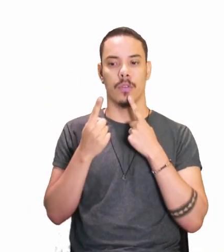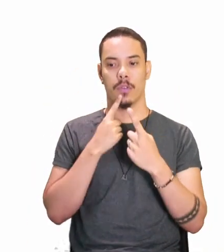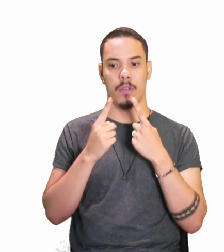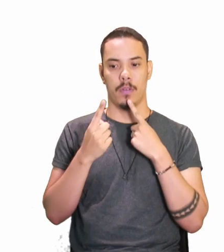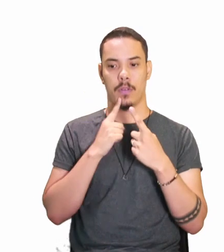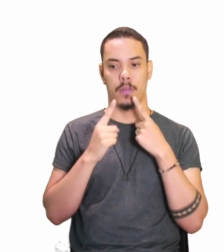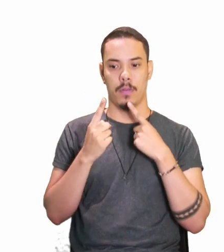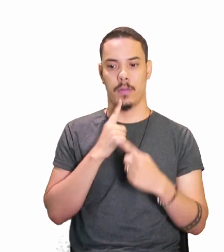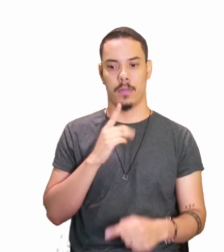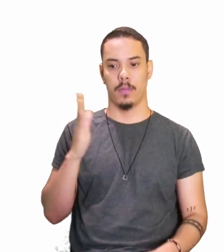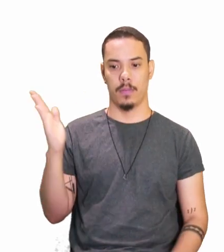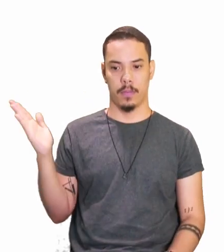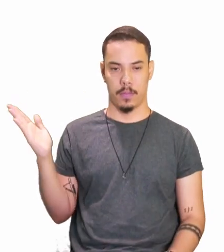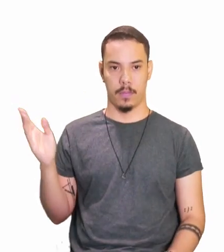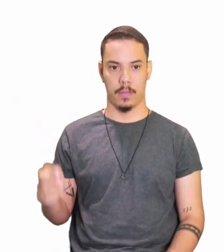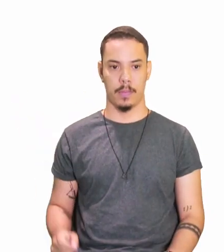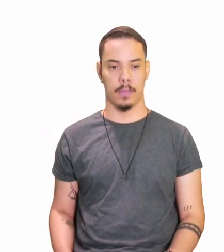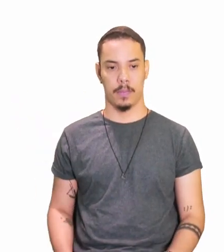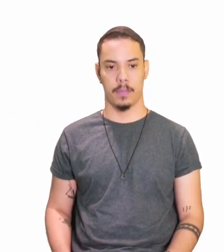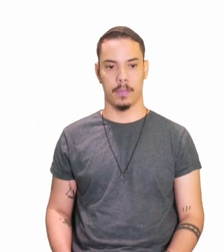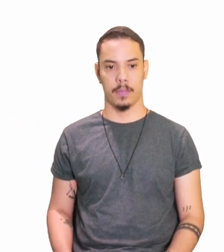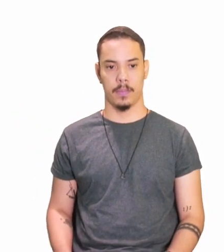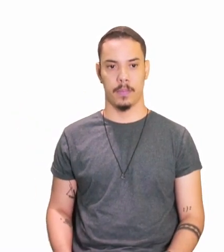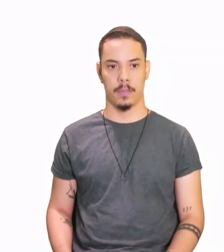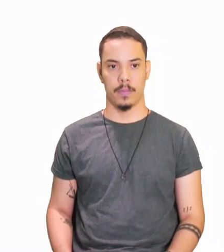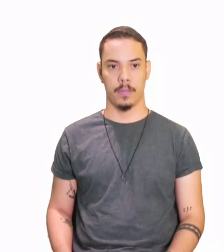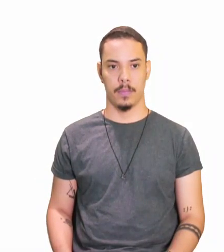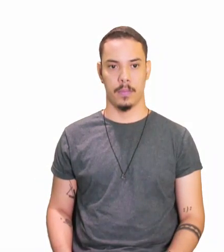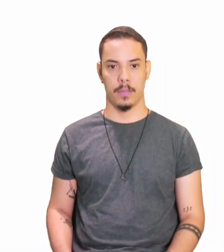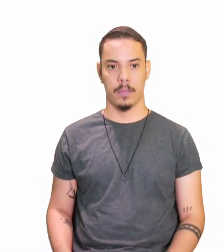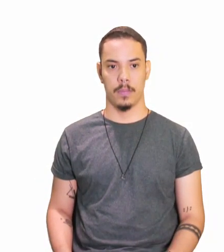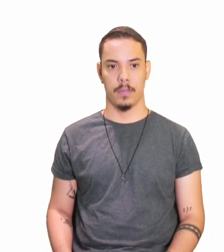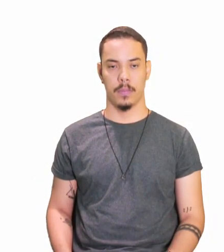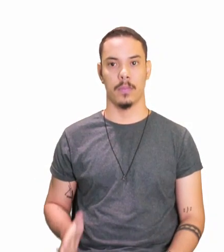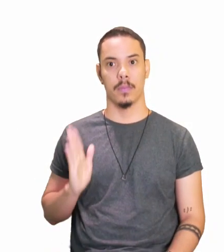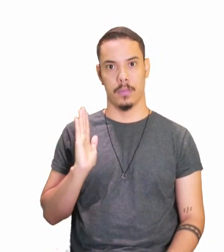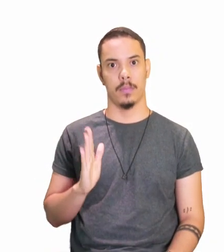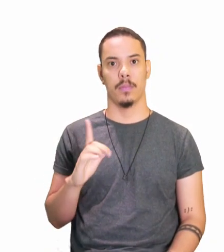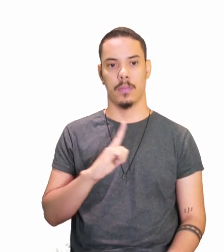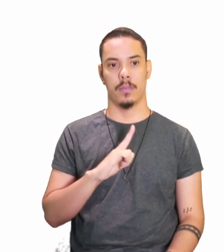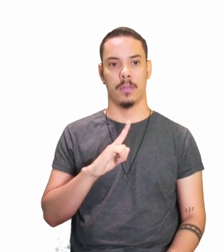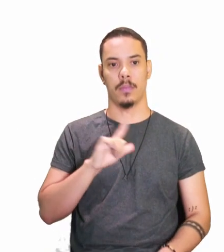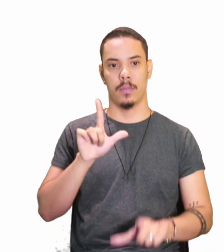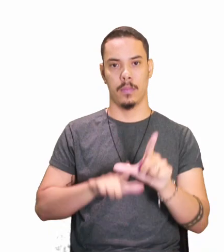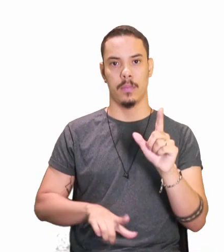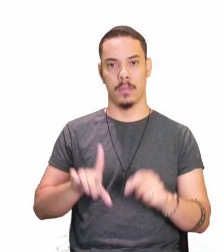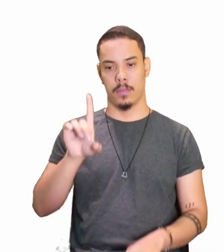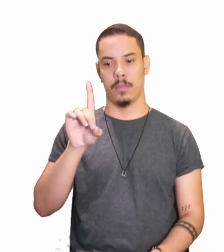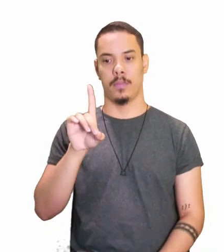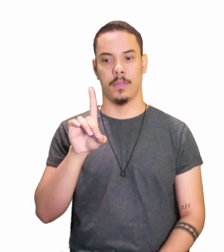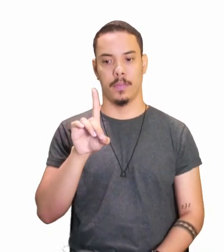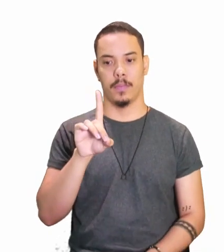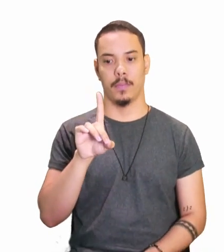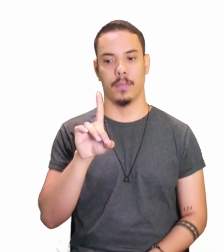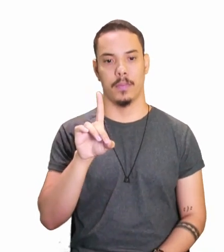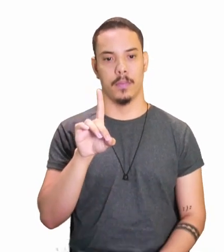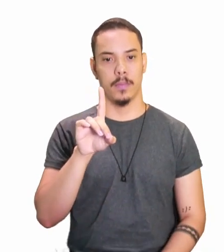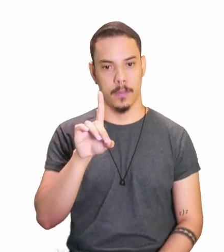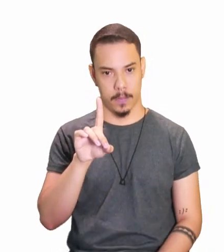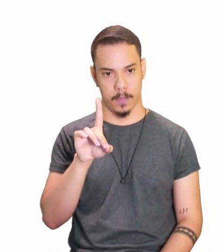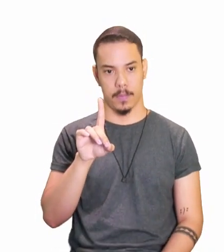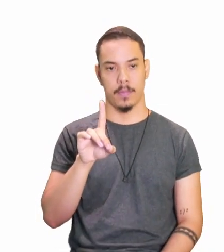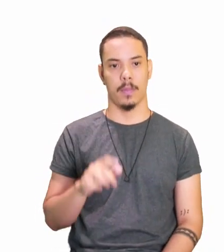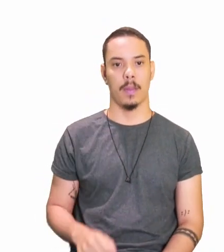acima. Ó, você já viu. A, B, C, D ou E. Temos aqui a letra D, amadinho.